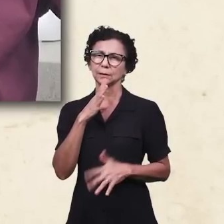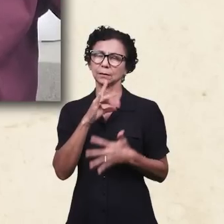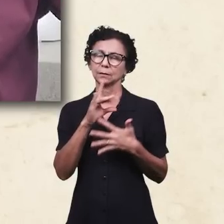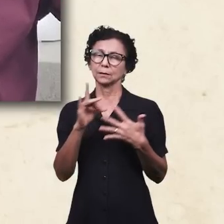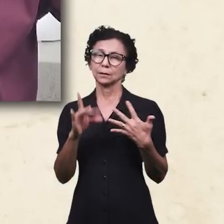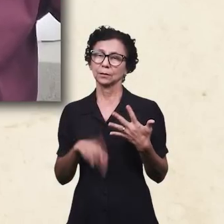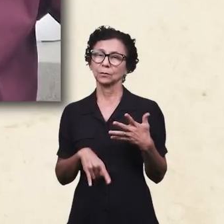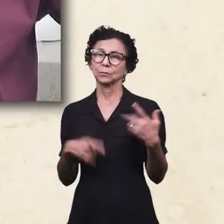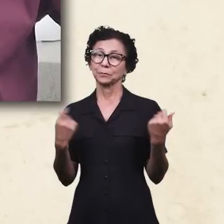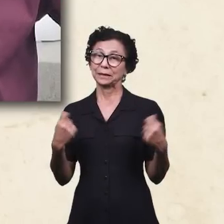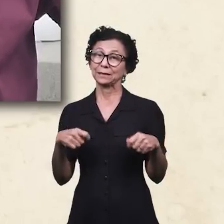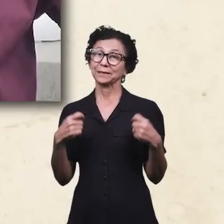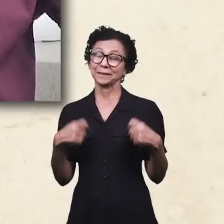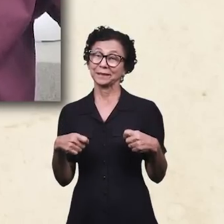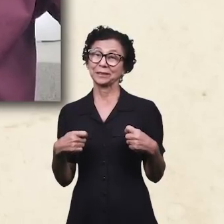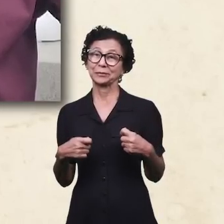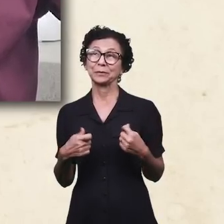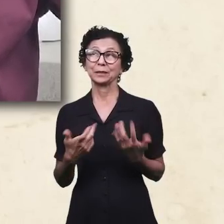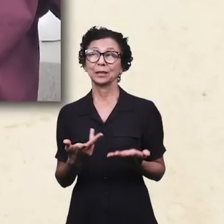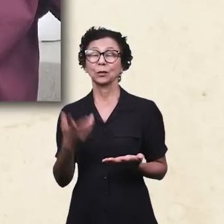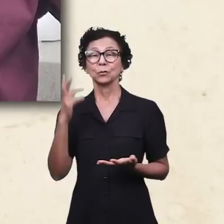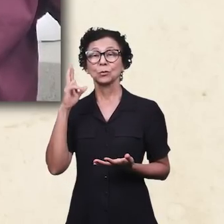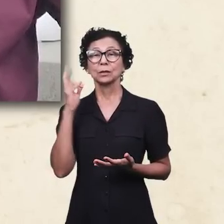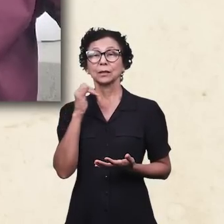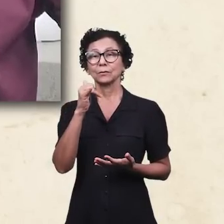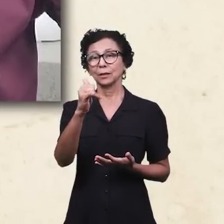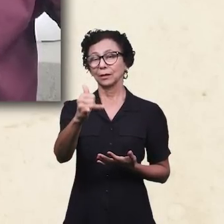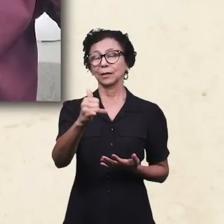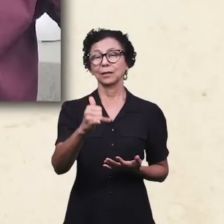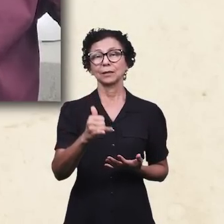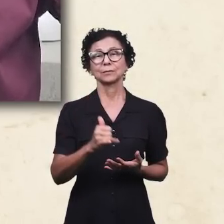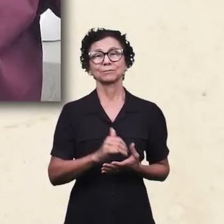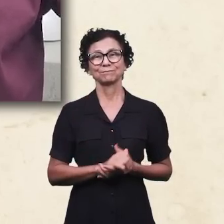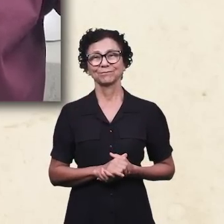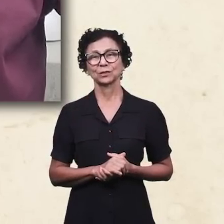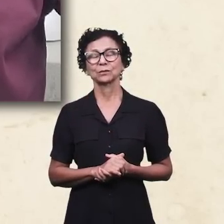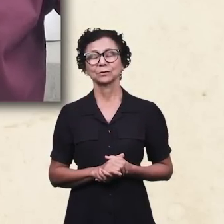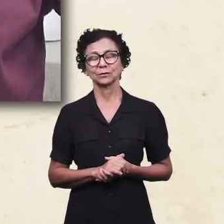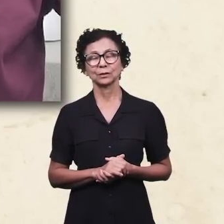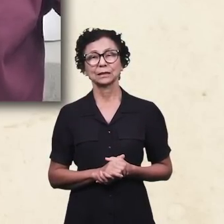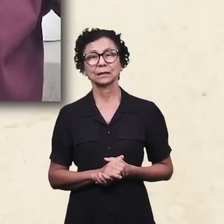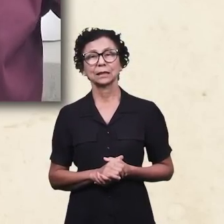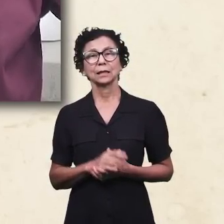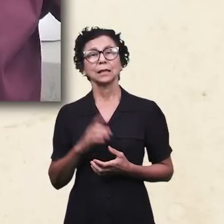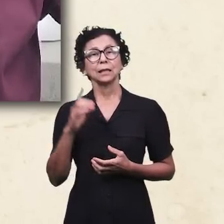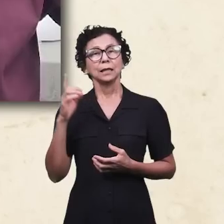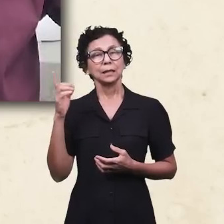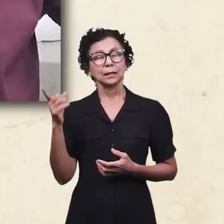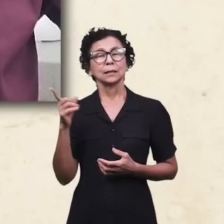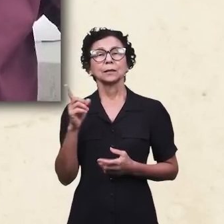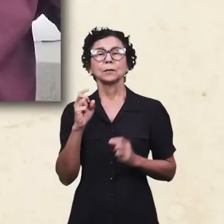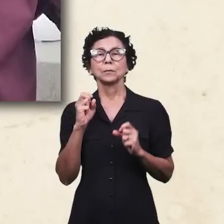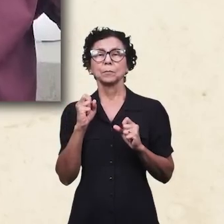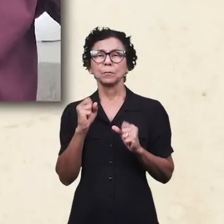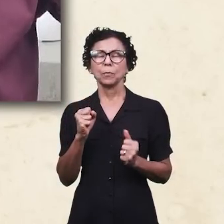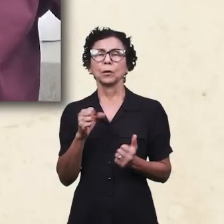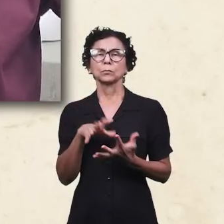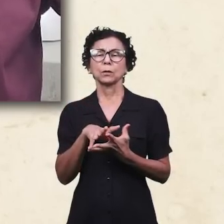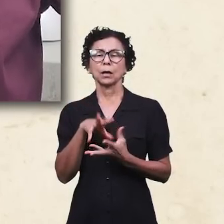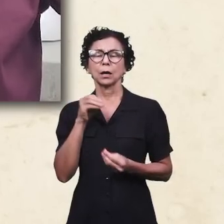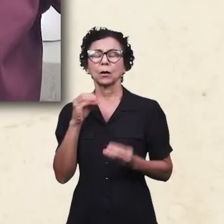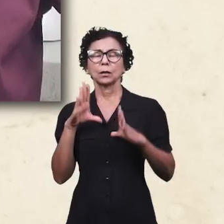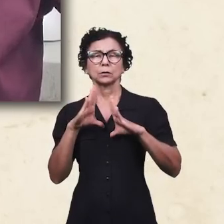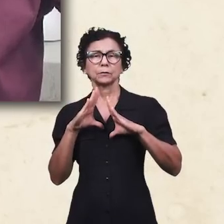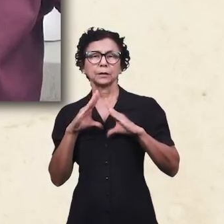ele sabe daquilo que nós precisamos e ele quer se mostrar como esse Deus que pode ser o beneficiador da sua alma, da nossa